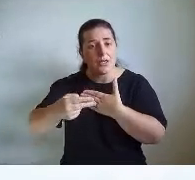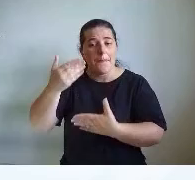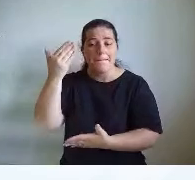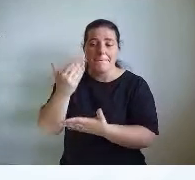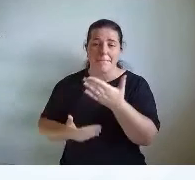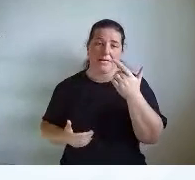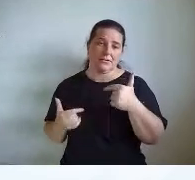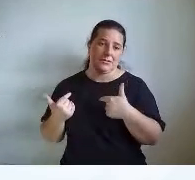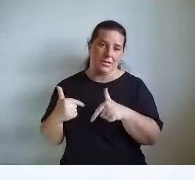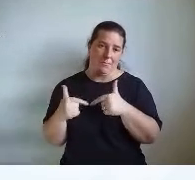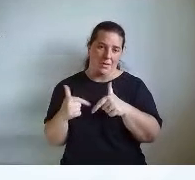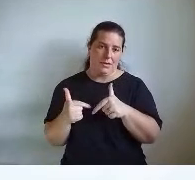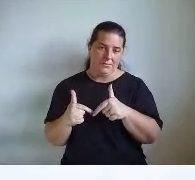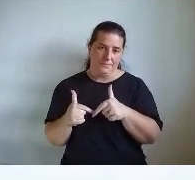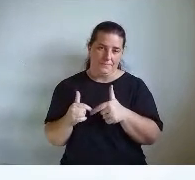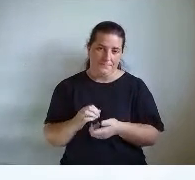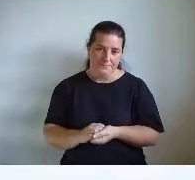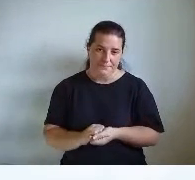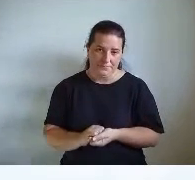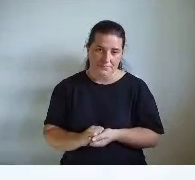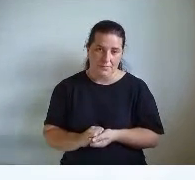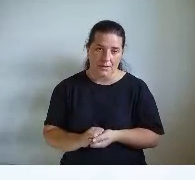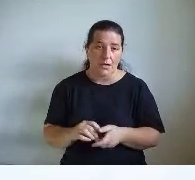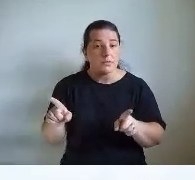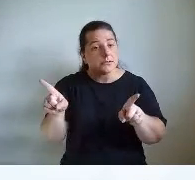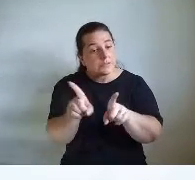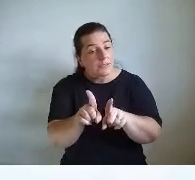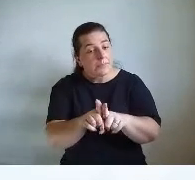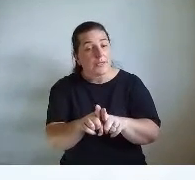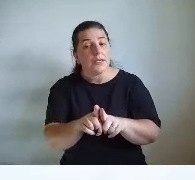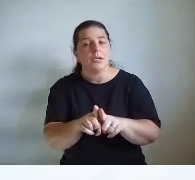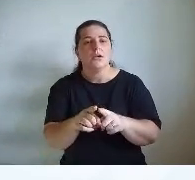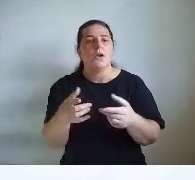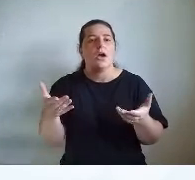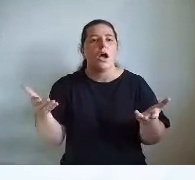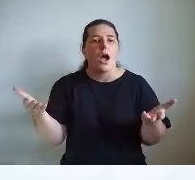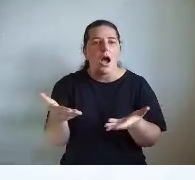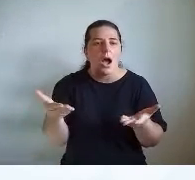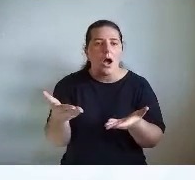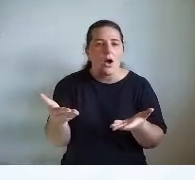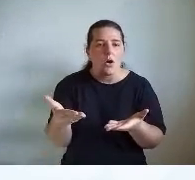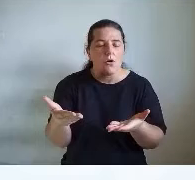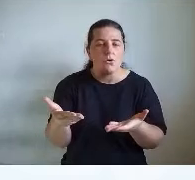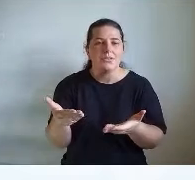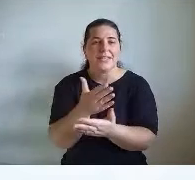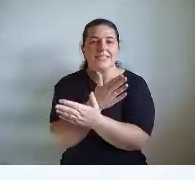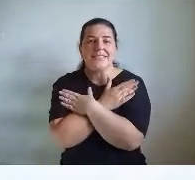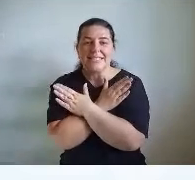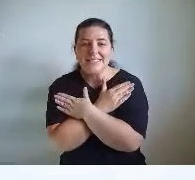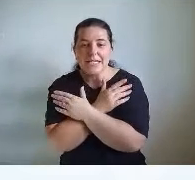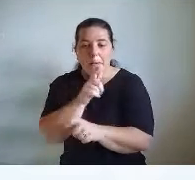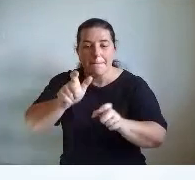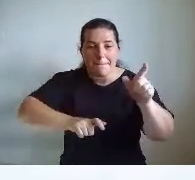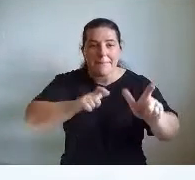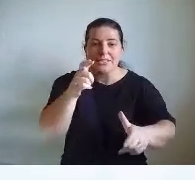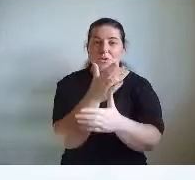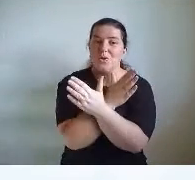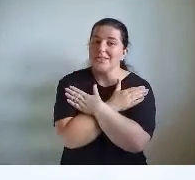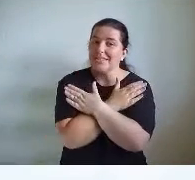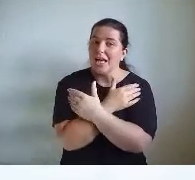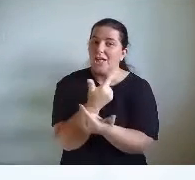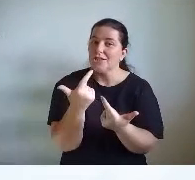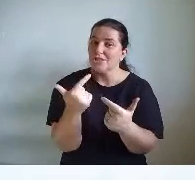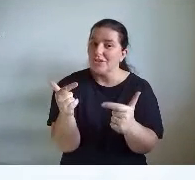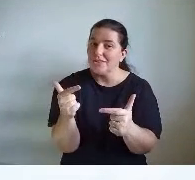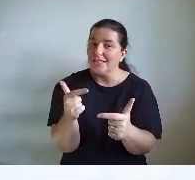emprego. E, ao mesmo tempo, temos um desemprego maior da história desse país. Eu quero fazer um